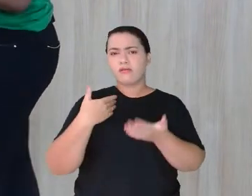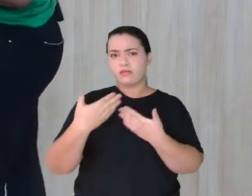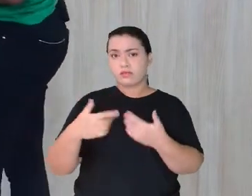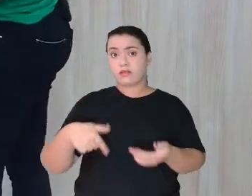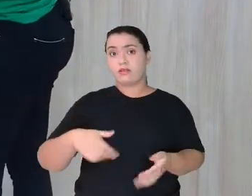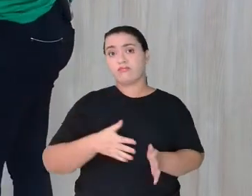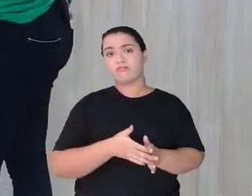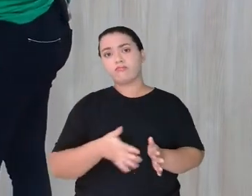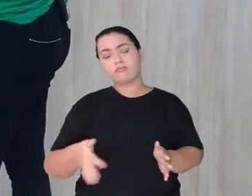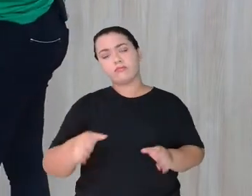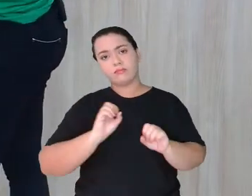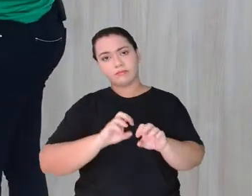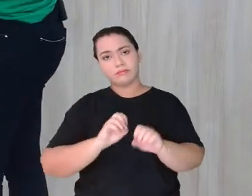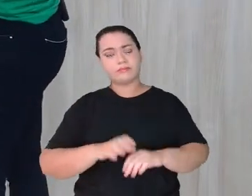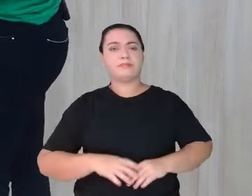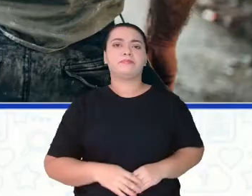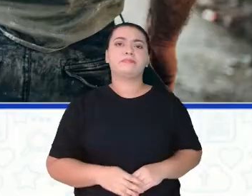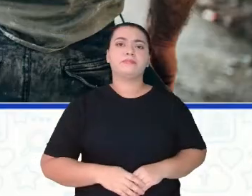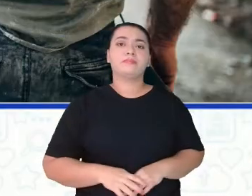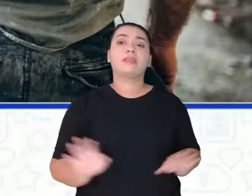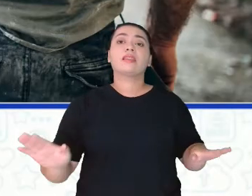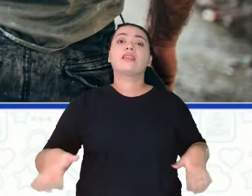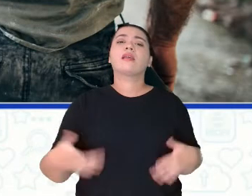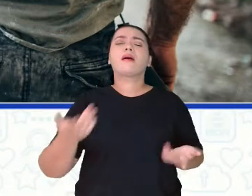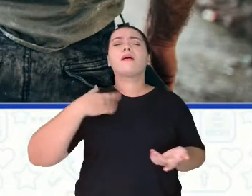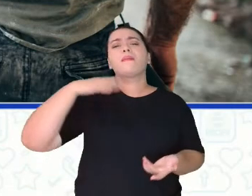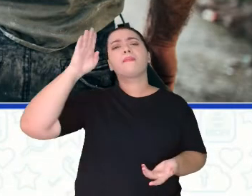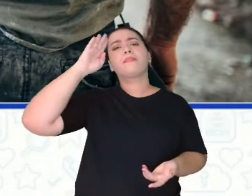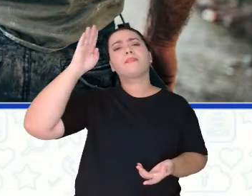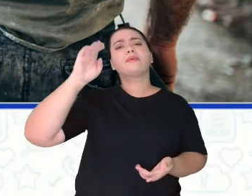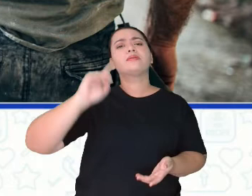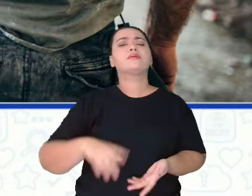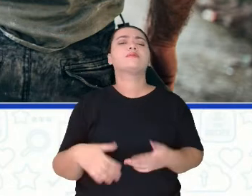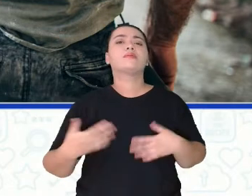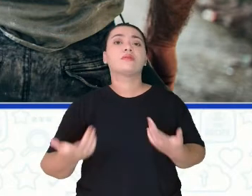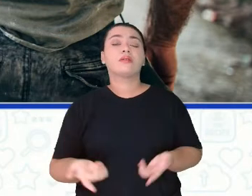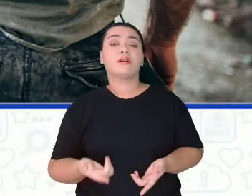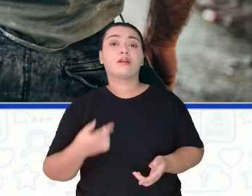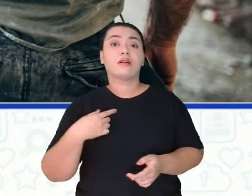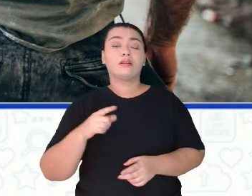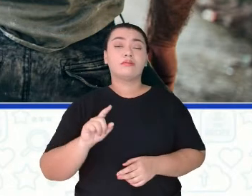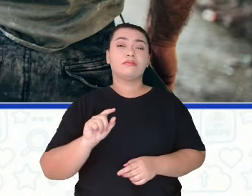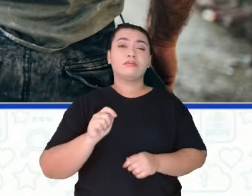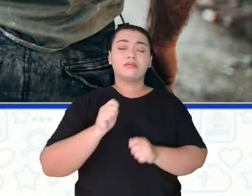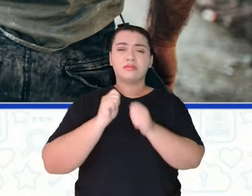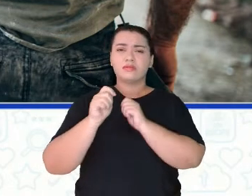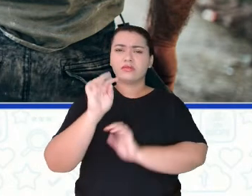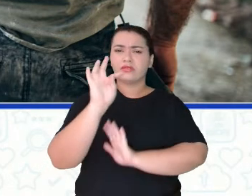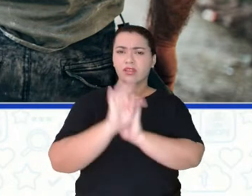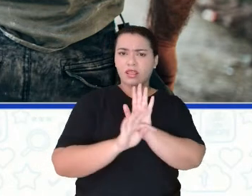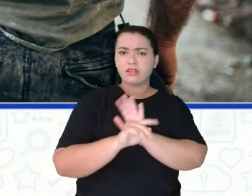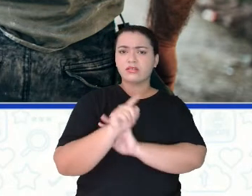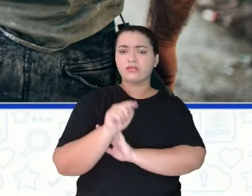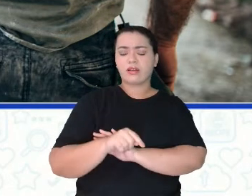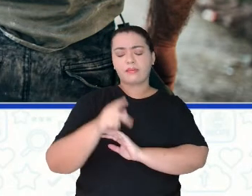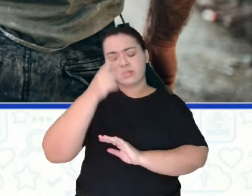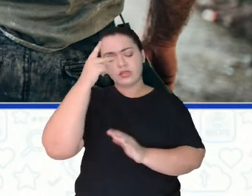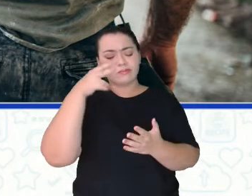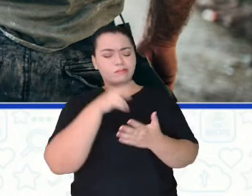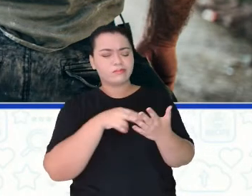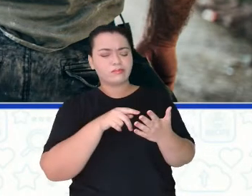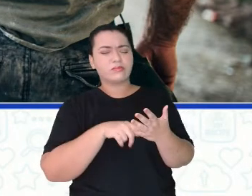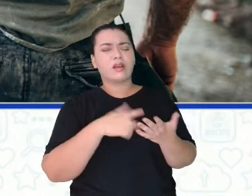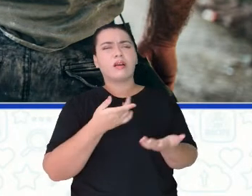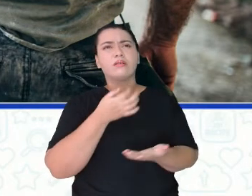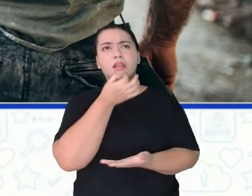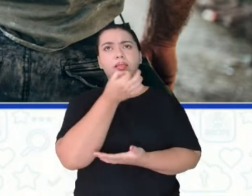de hoje. A principal função do texto de uma reportagem é criar no leitor uma opinião sobre